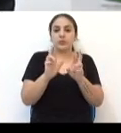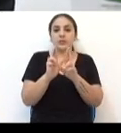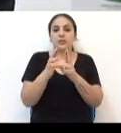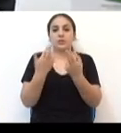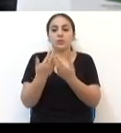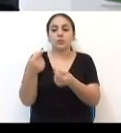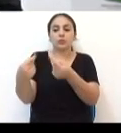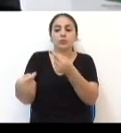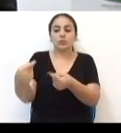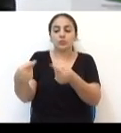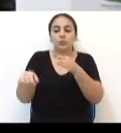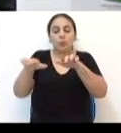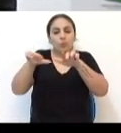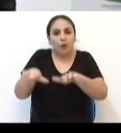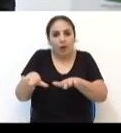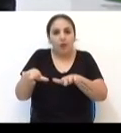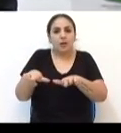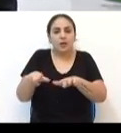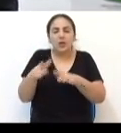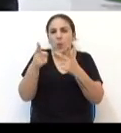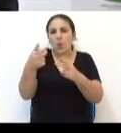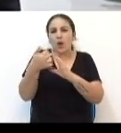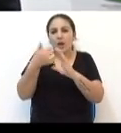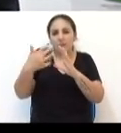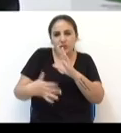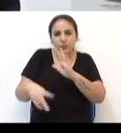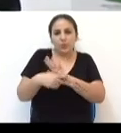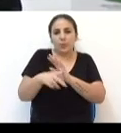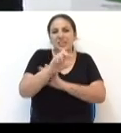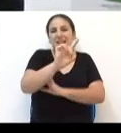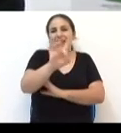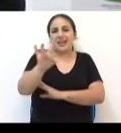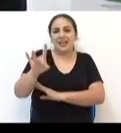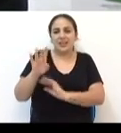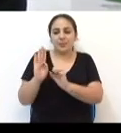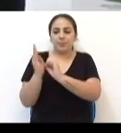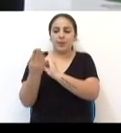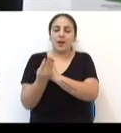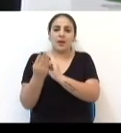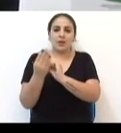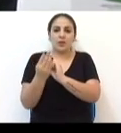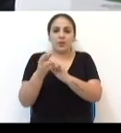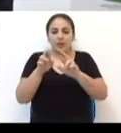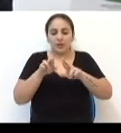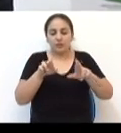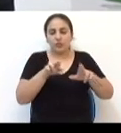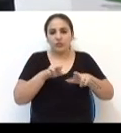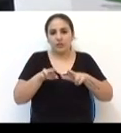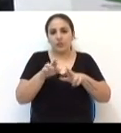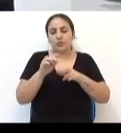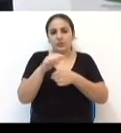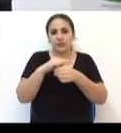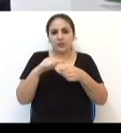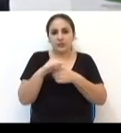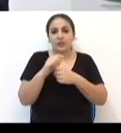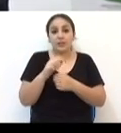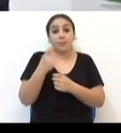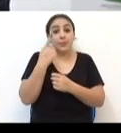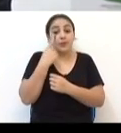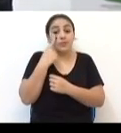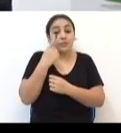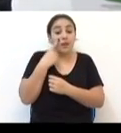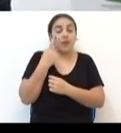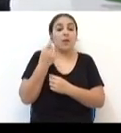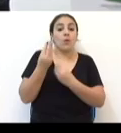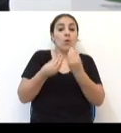reunir, discutir, conforme as características de cada bairro, de cada região da cidade,